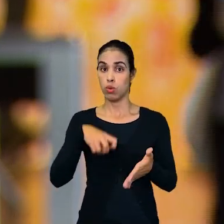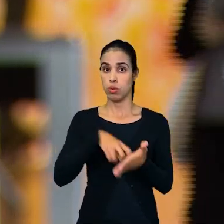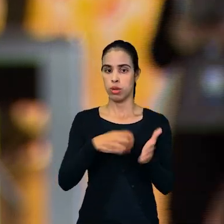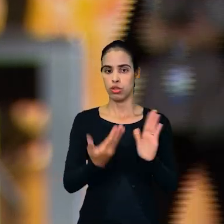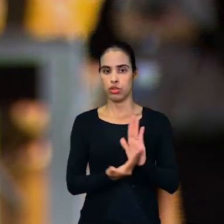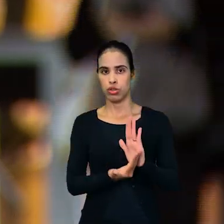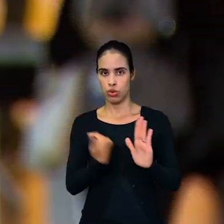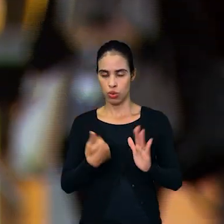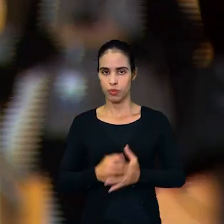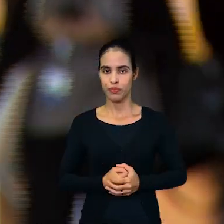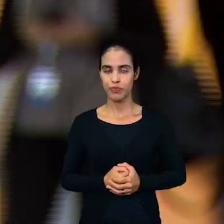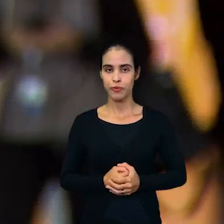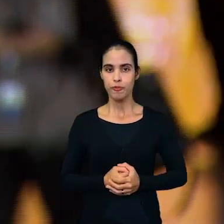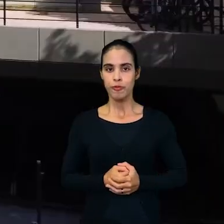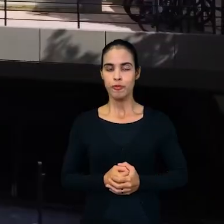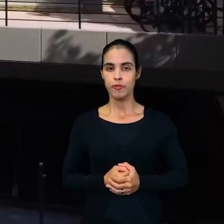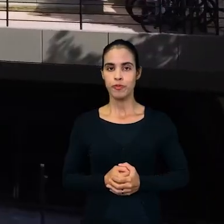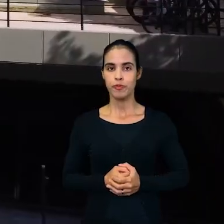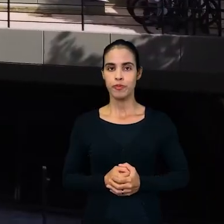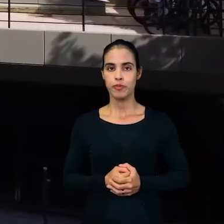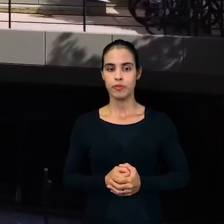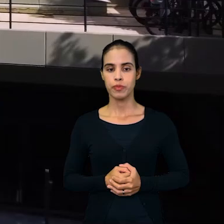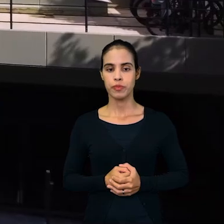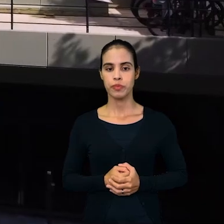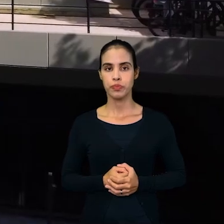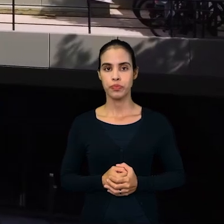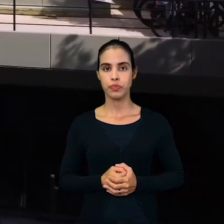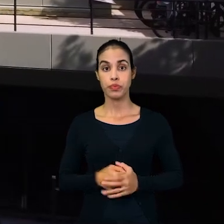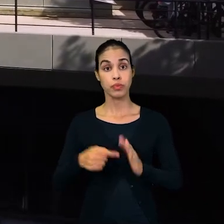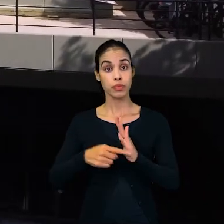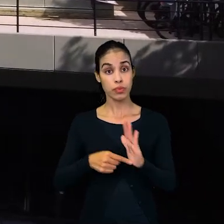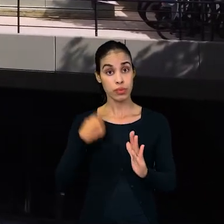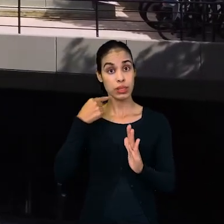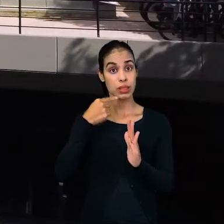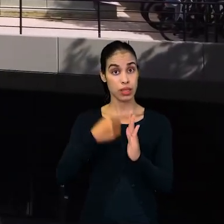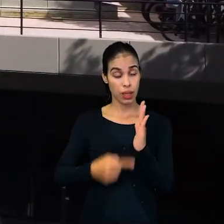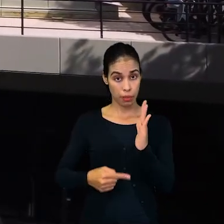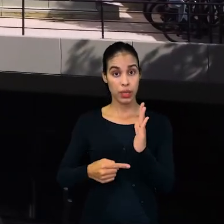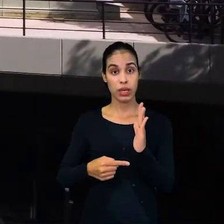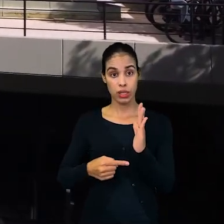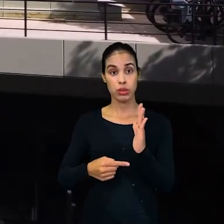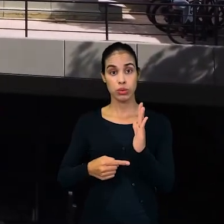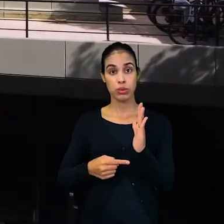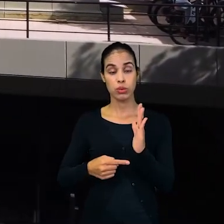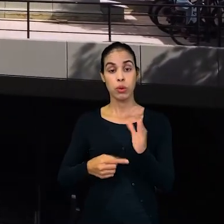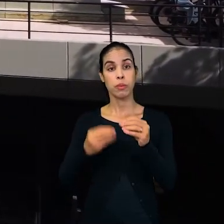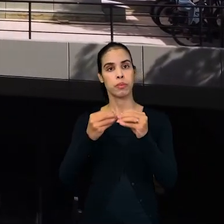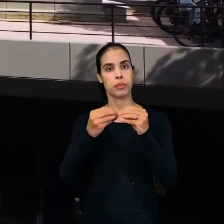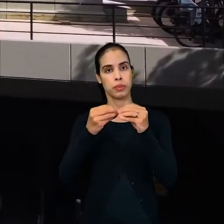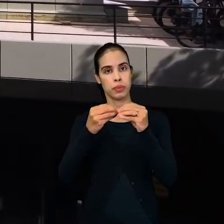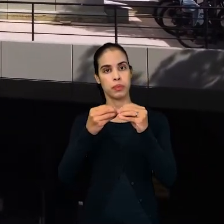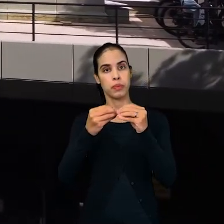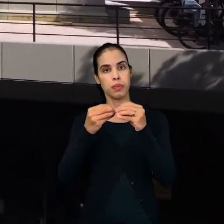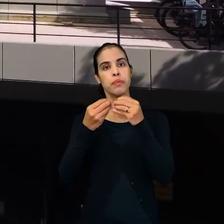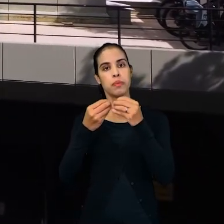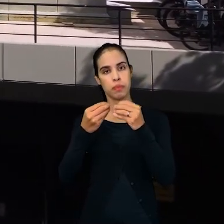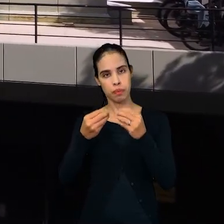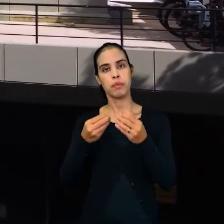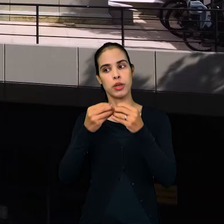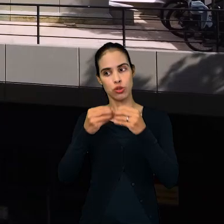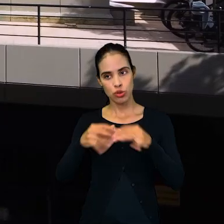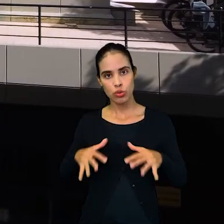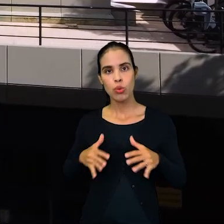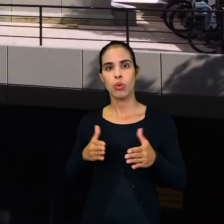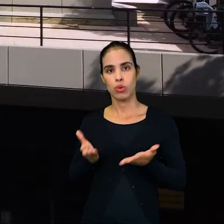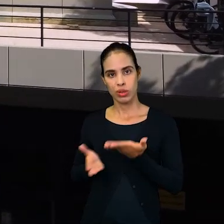e a condenação foi afastada. Apesar de reconhecer que o cancelamento foi feito sem aviso prévio e prejudicou o tratamento